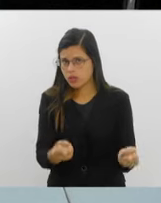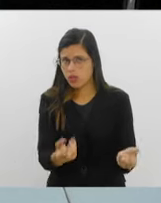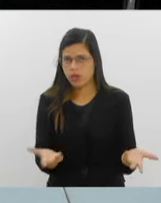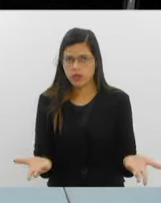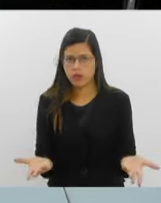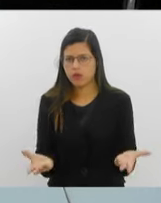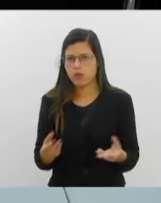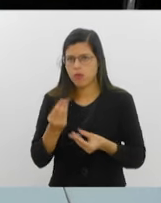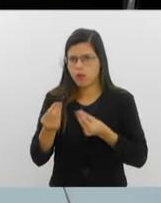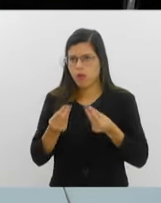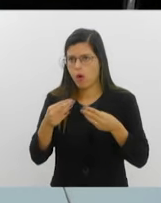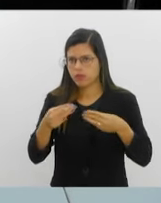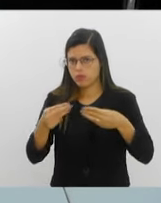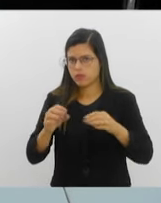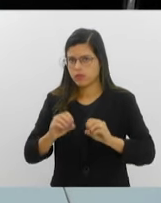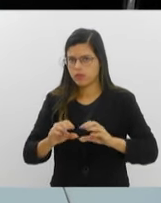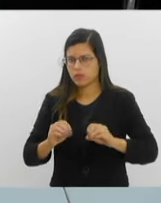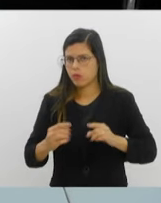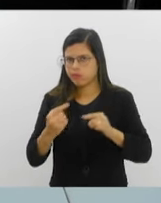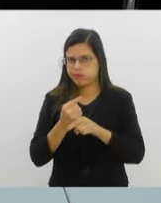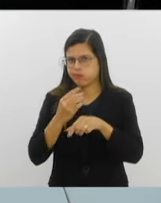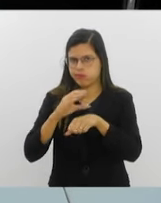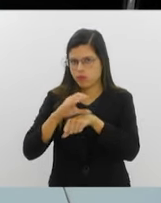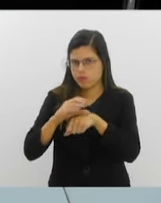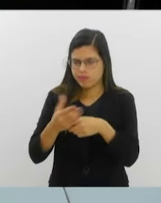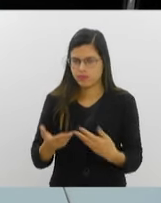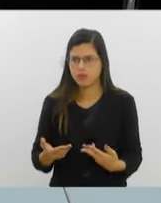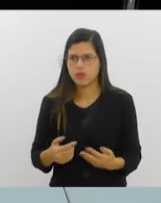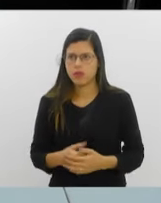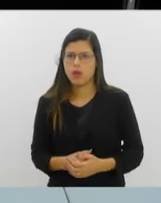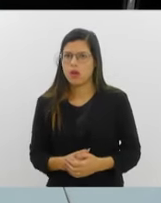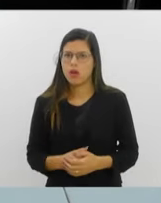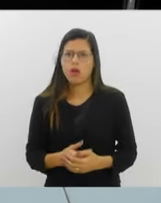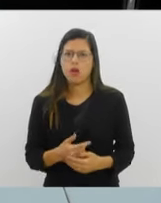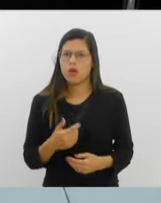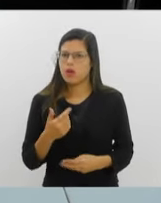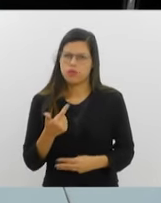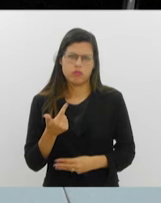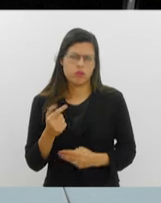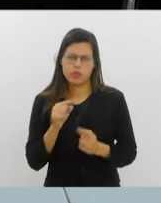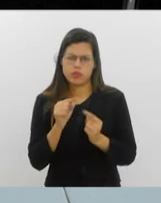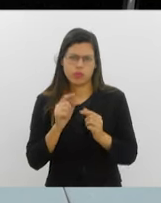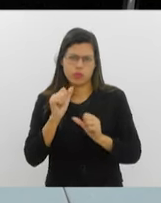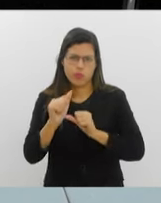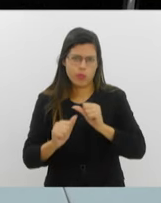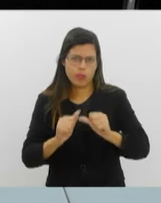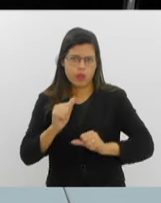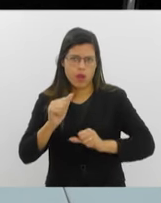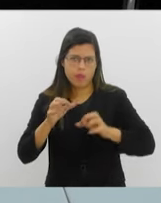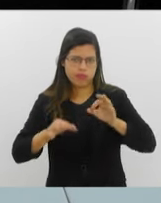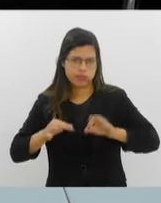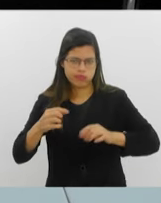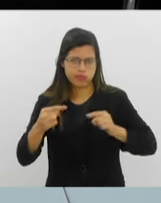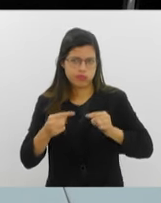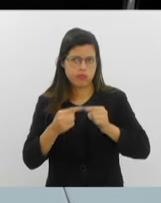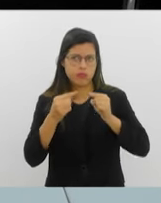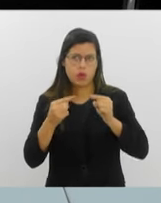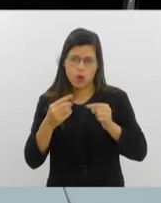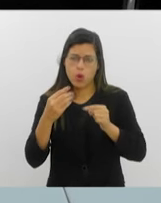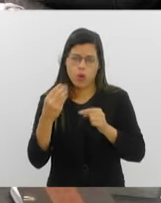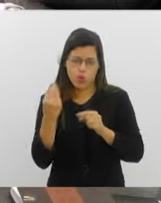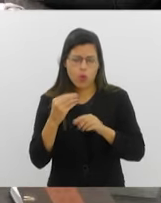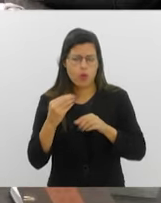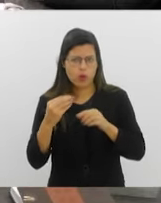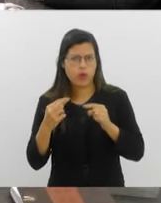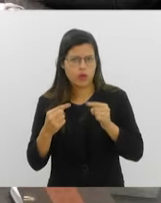pode ser. Eu não tenho preciosismo de alterar. Para injuridicidade com indicação legislativa, coloquei inconstitucionalidade